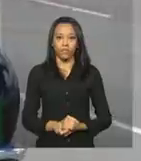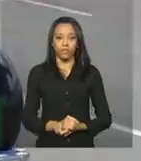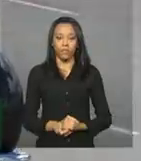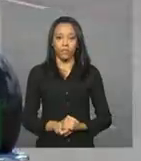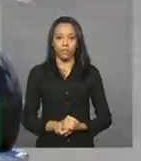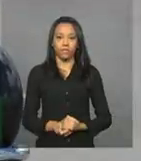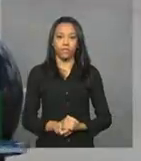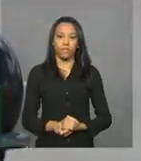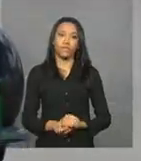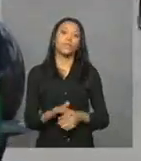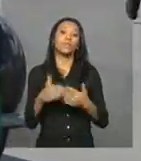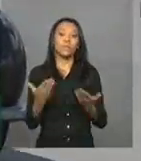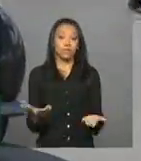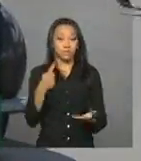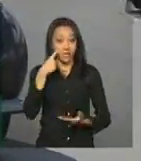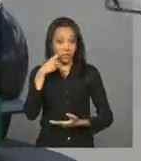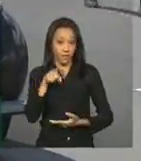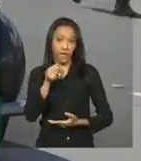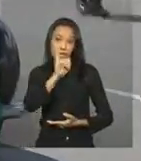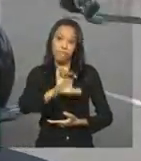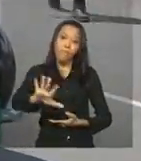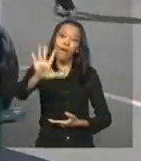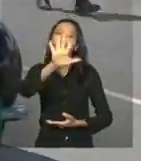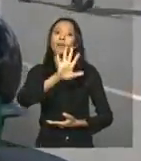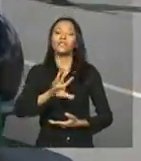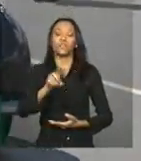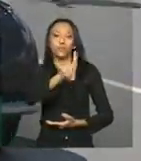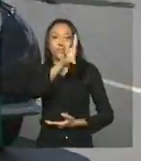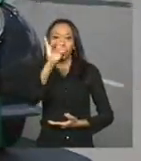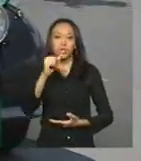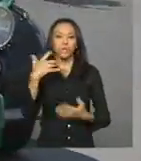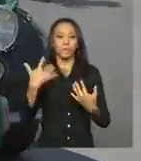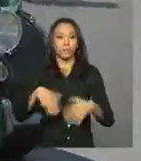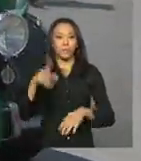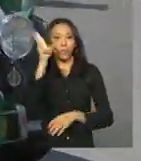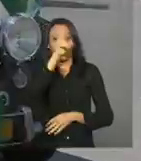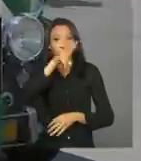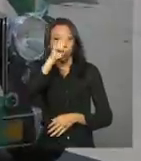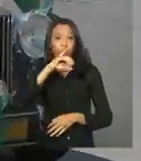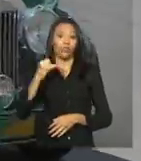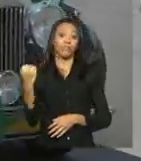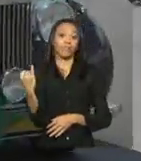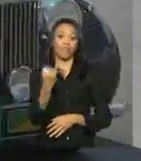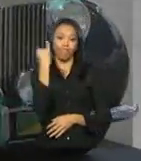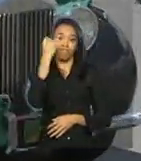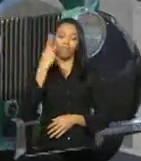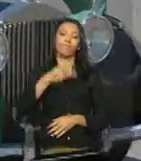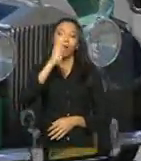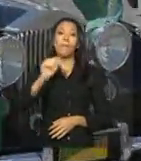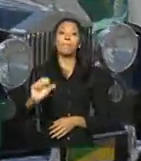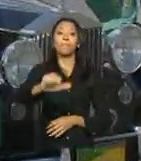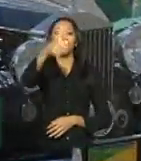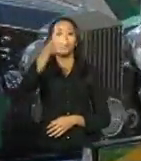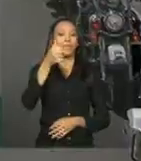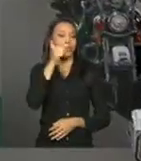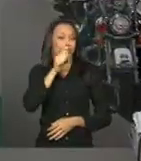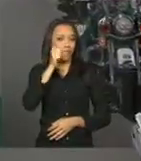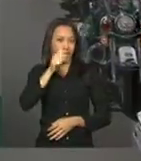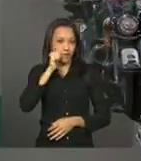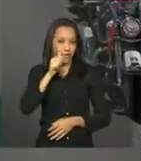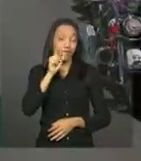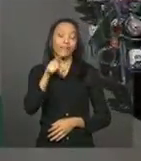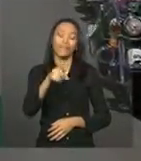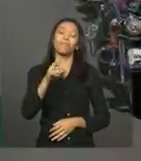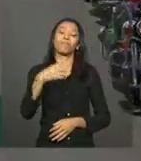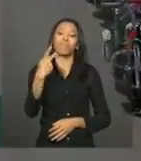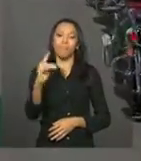E ficam então aí as imagens de um dia histórico para todo o Brasil, Luciano. A primeira mulher eleita e reeleita para o cargo mais importante